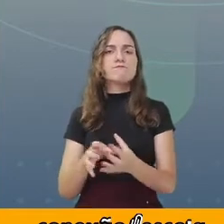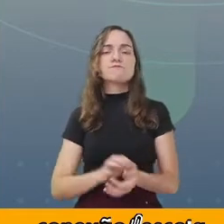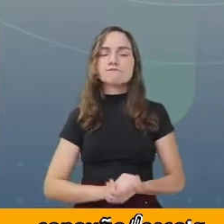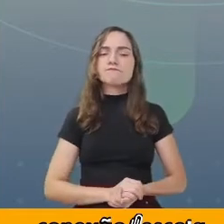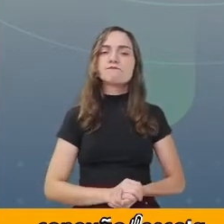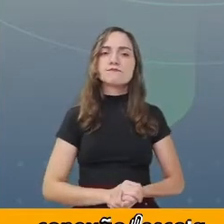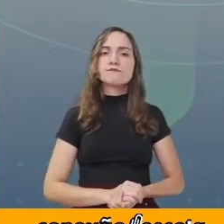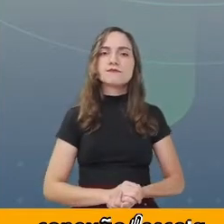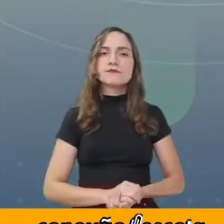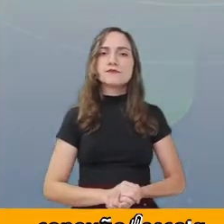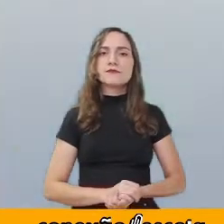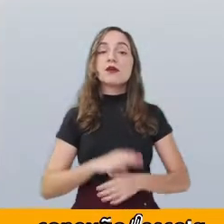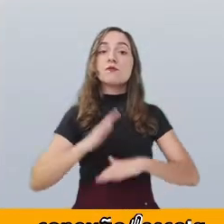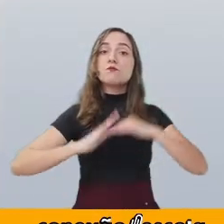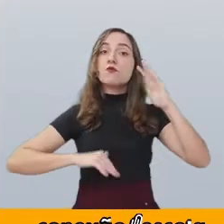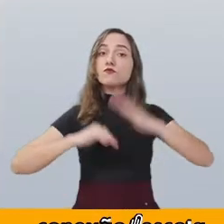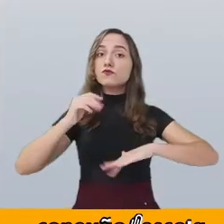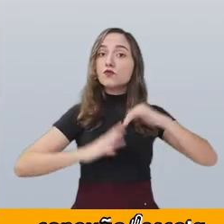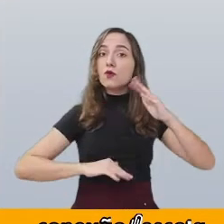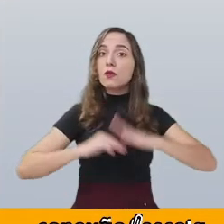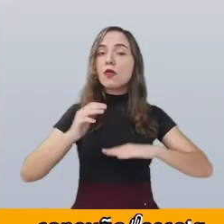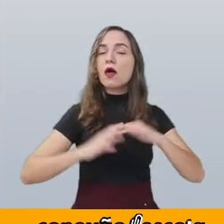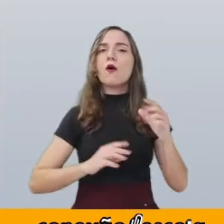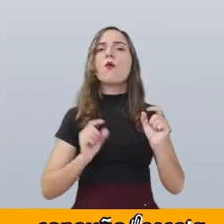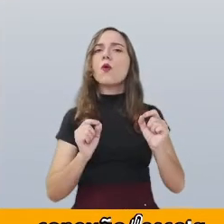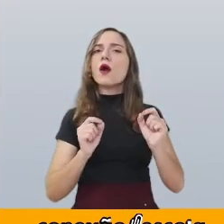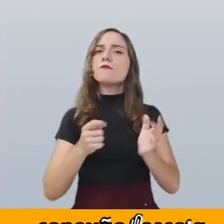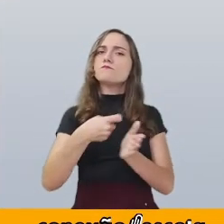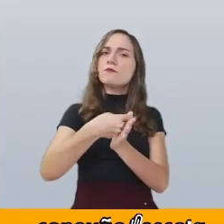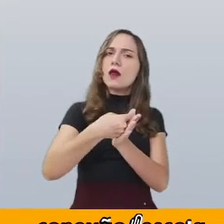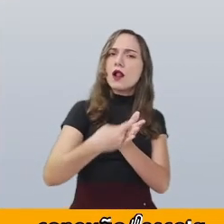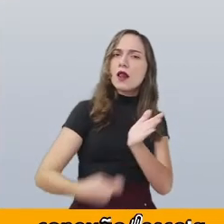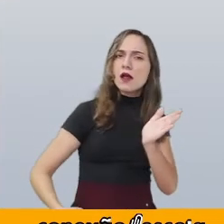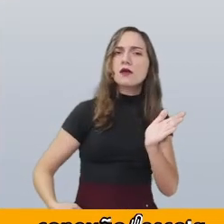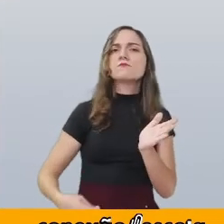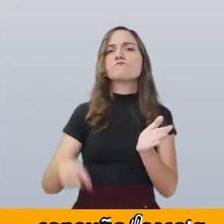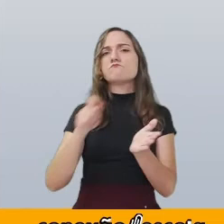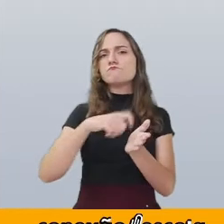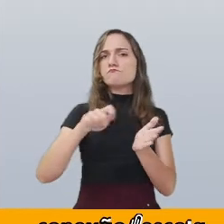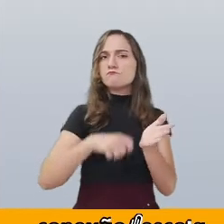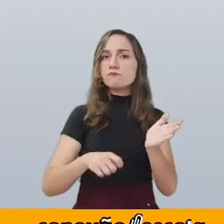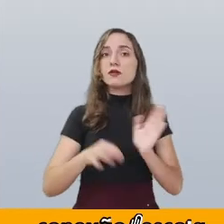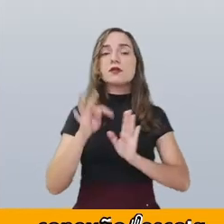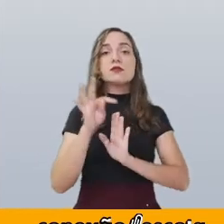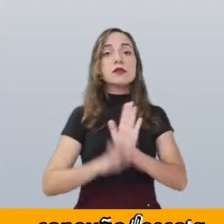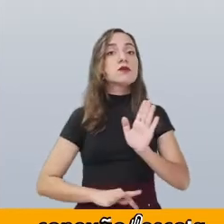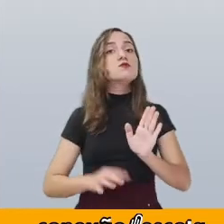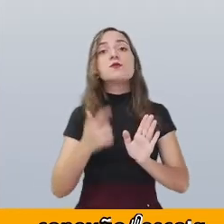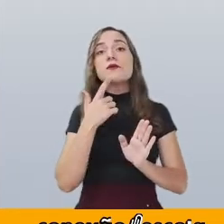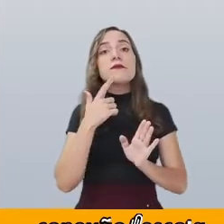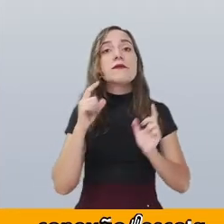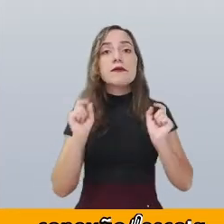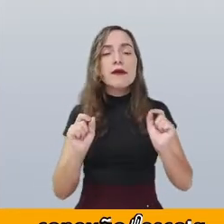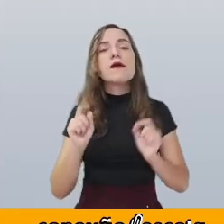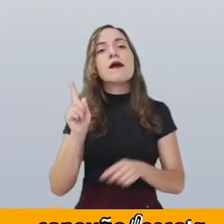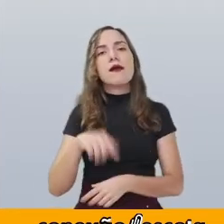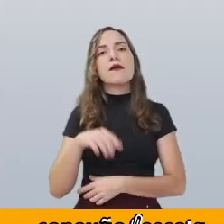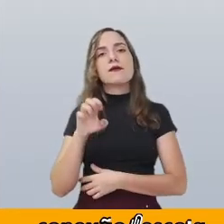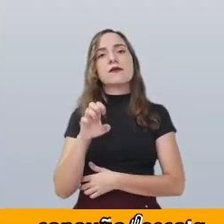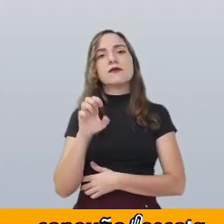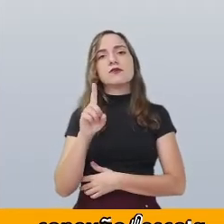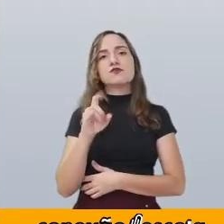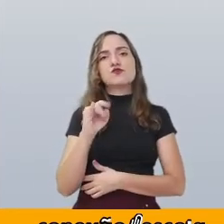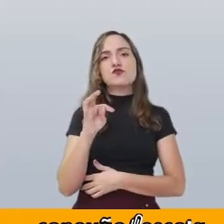O profissional encarregado pela produção desse texto é o